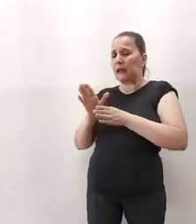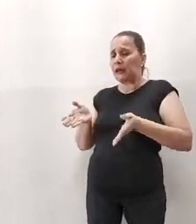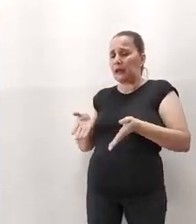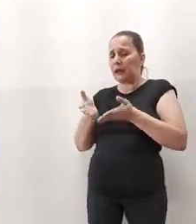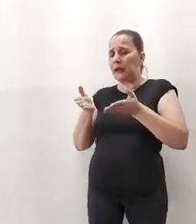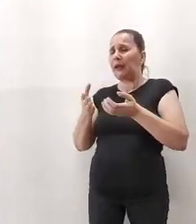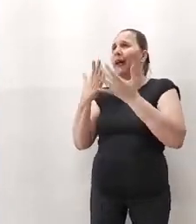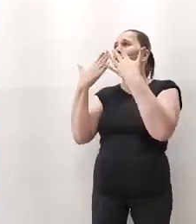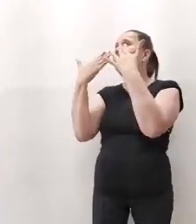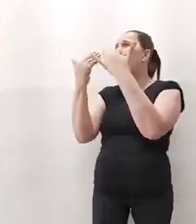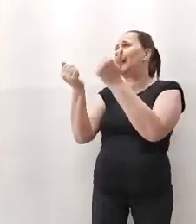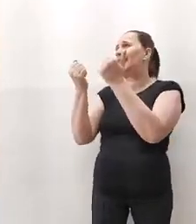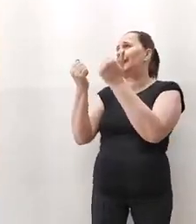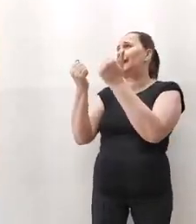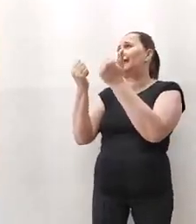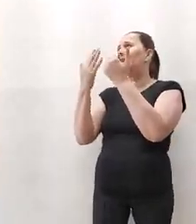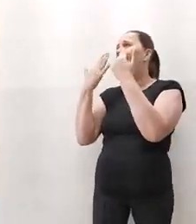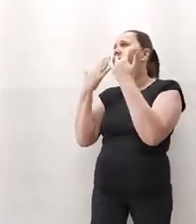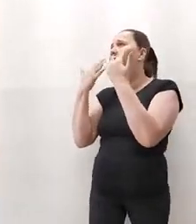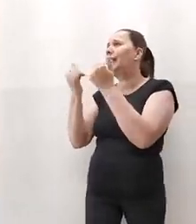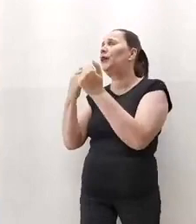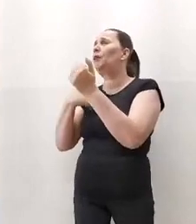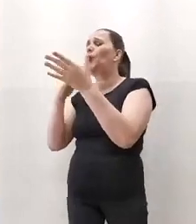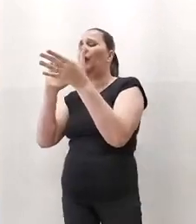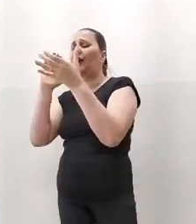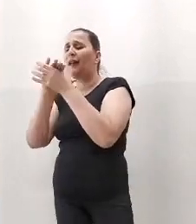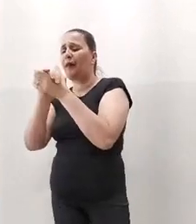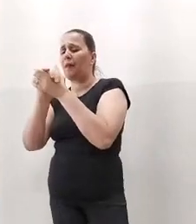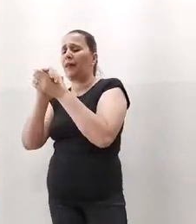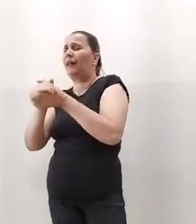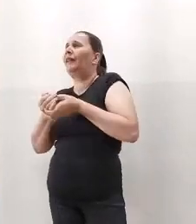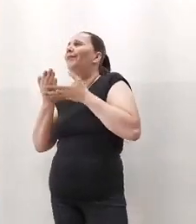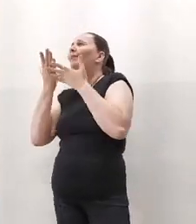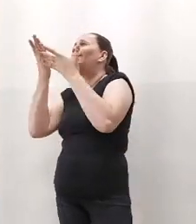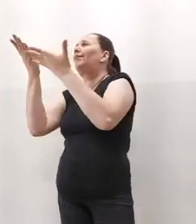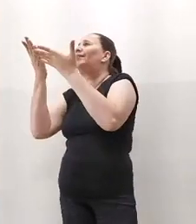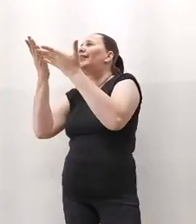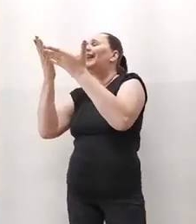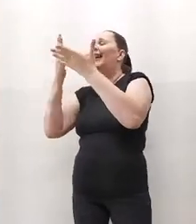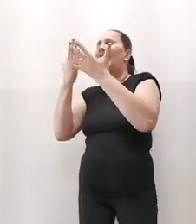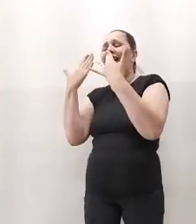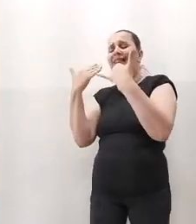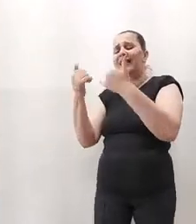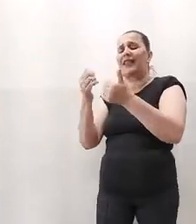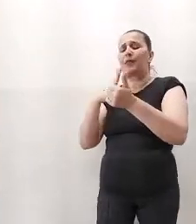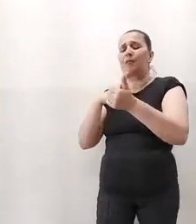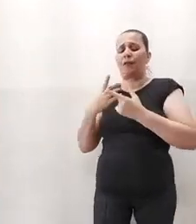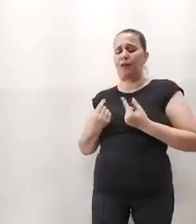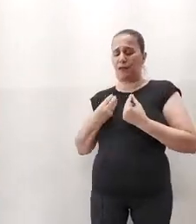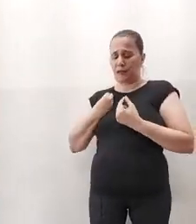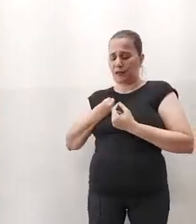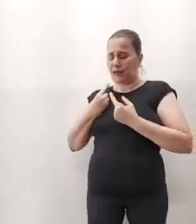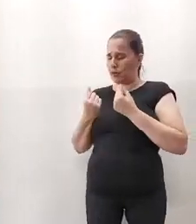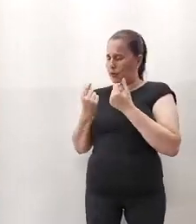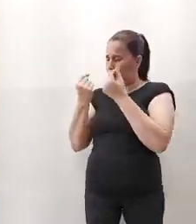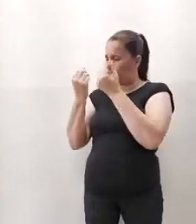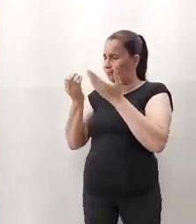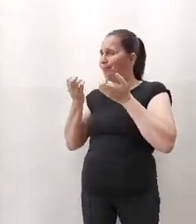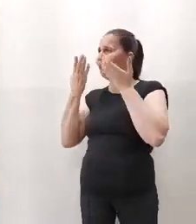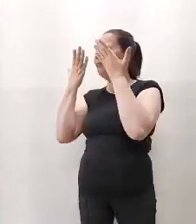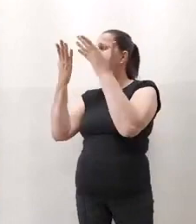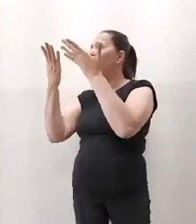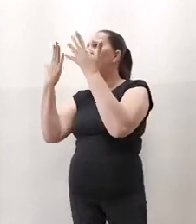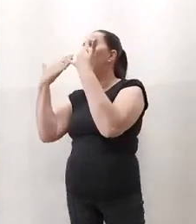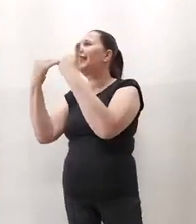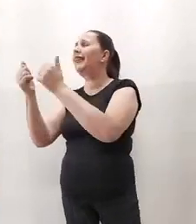educando. Aceite, aceite o meu casamento da forma que está. Aceite a minha vida financeira da forma que está. Aceite